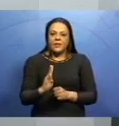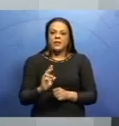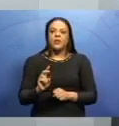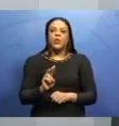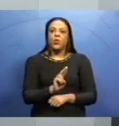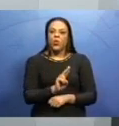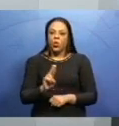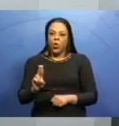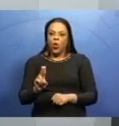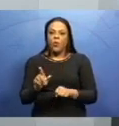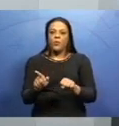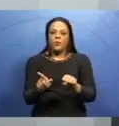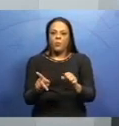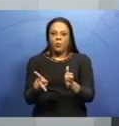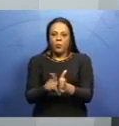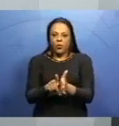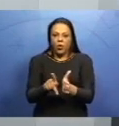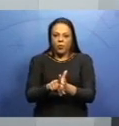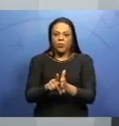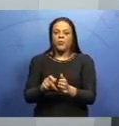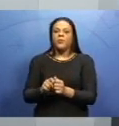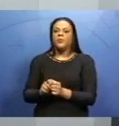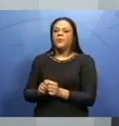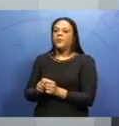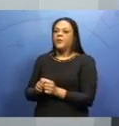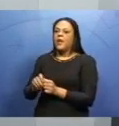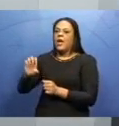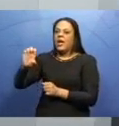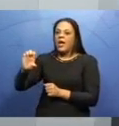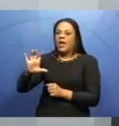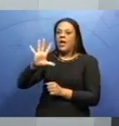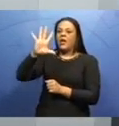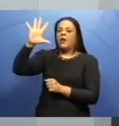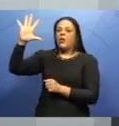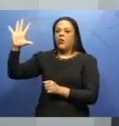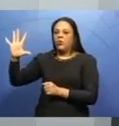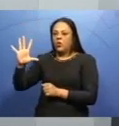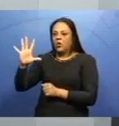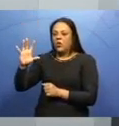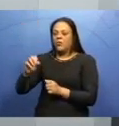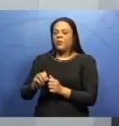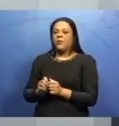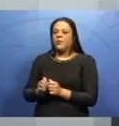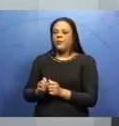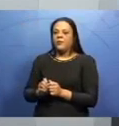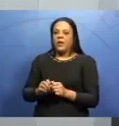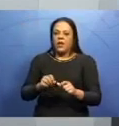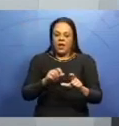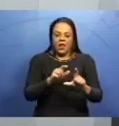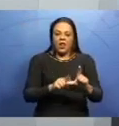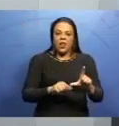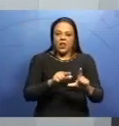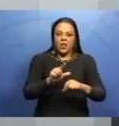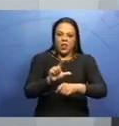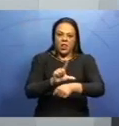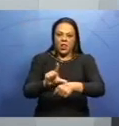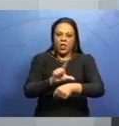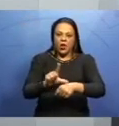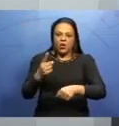nome próprio, é o nome do nosso país. Europa, Loja 100,